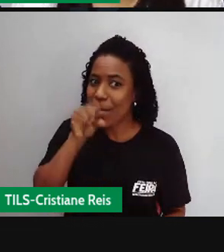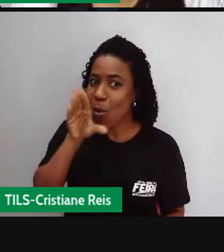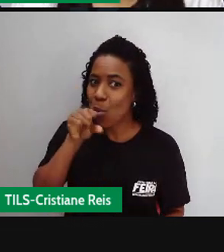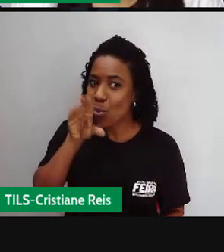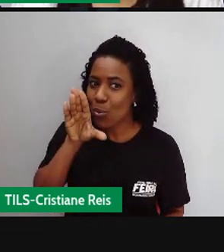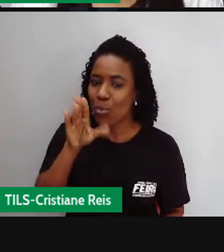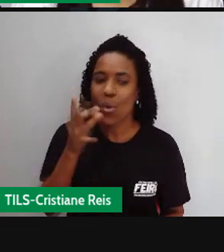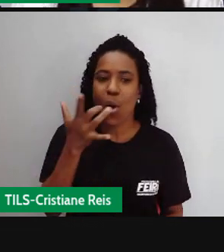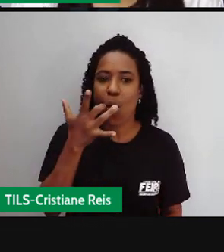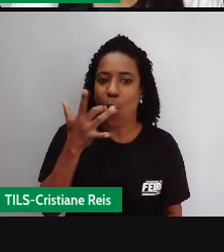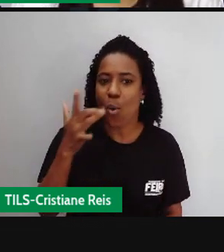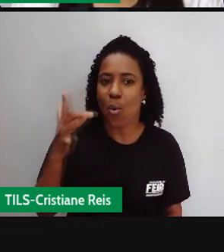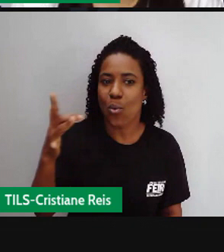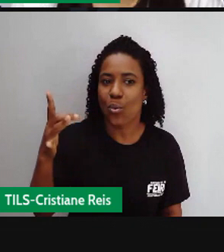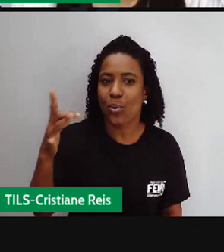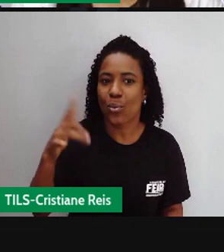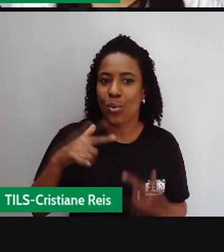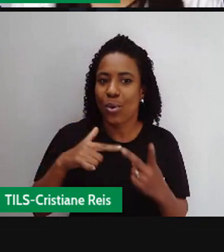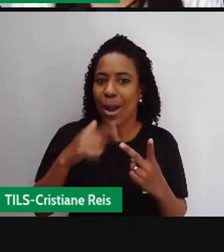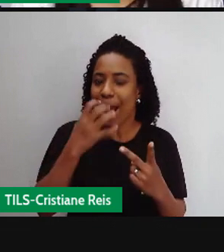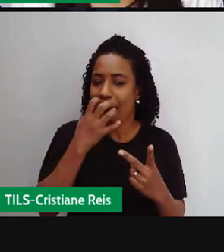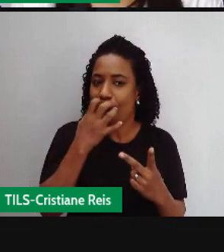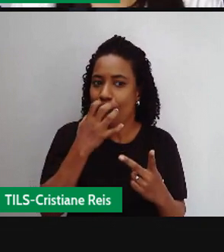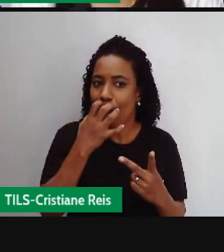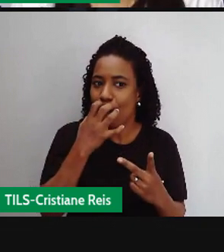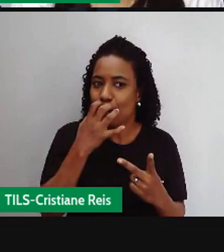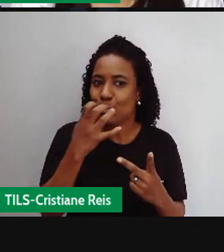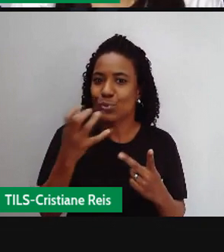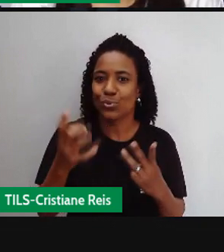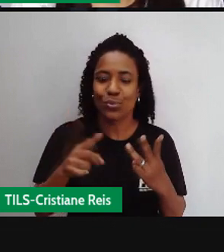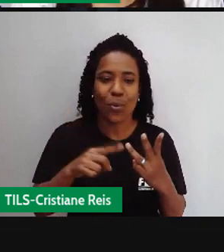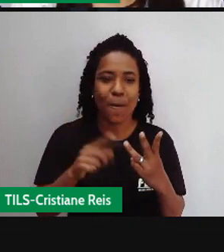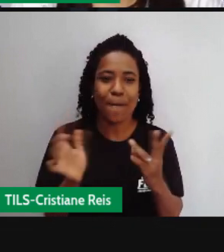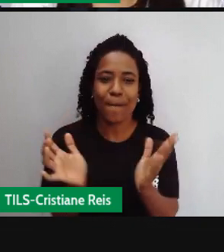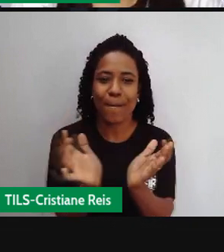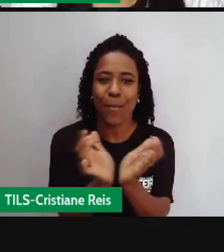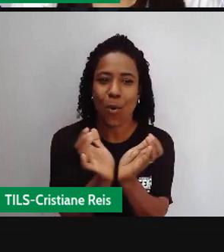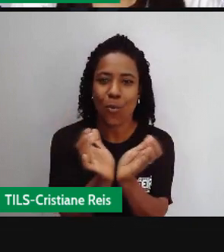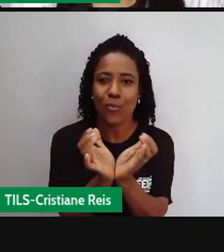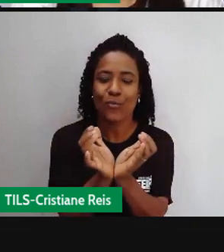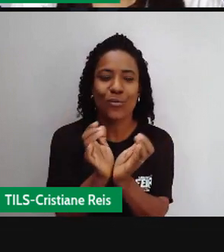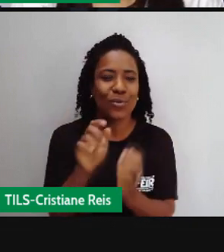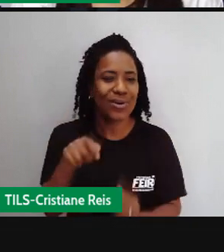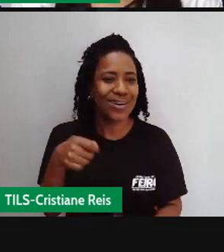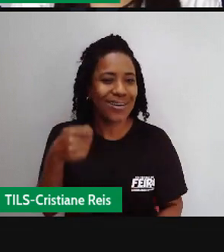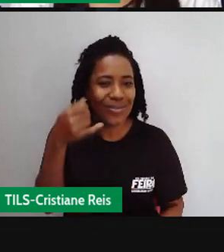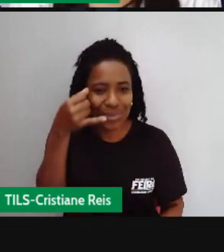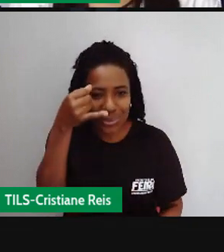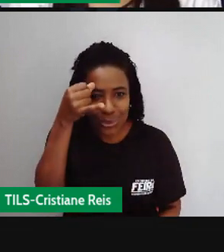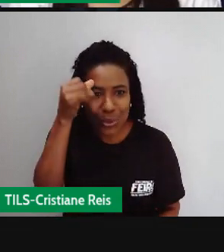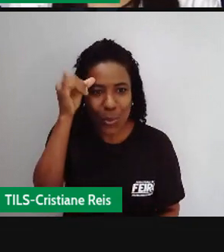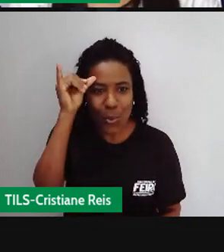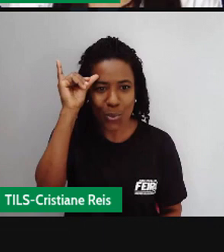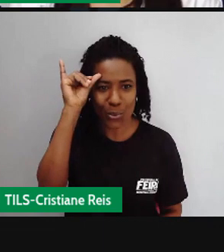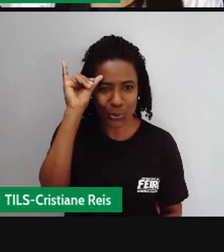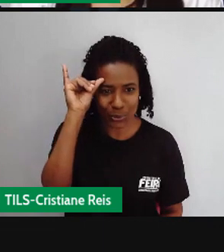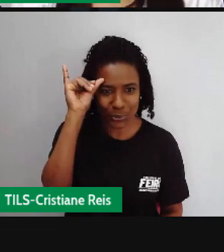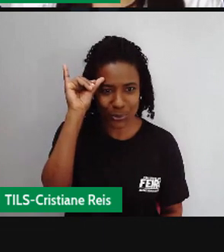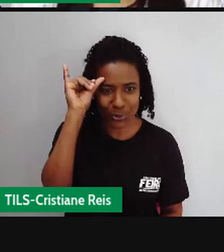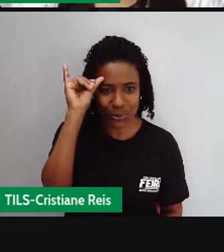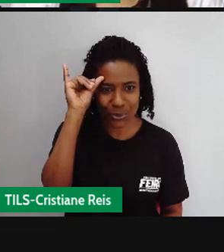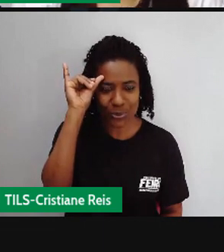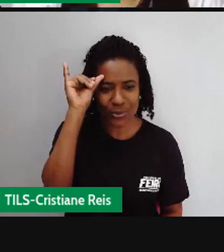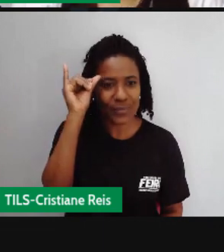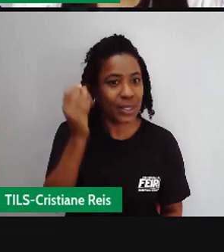Ouro, cachorro, povo, touro. O que a gente percebe, né? O